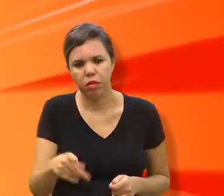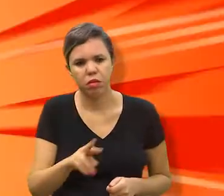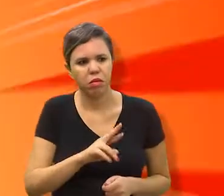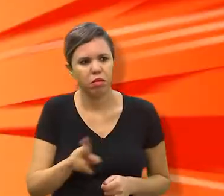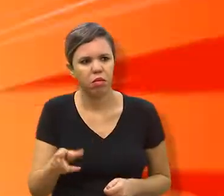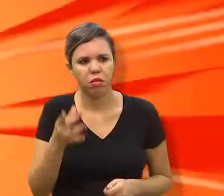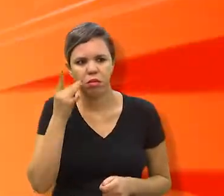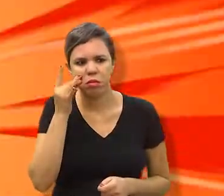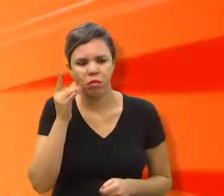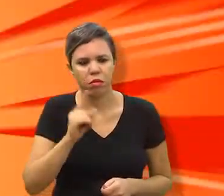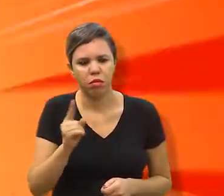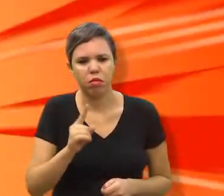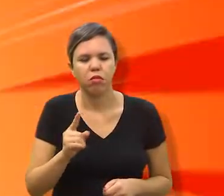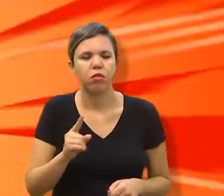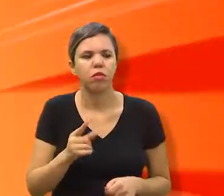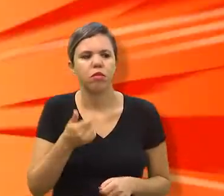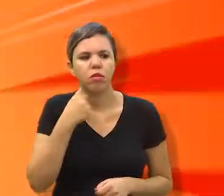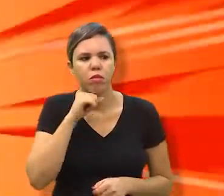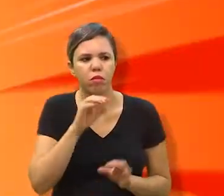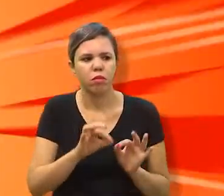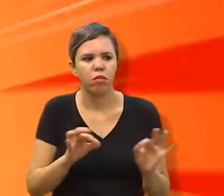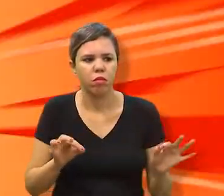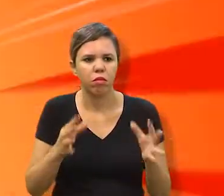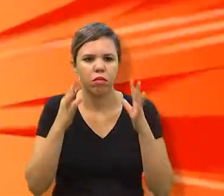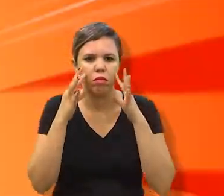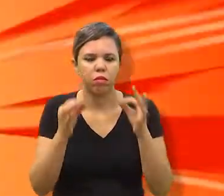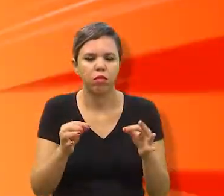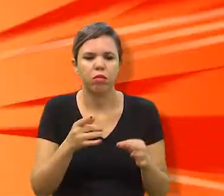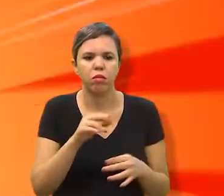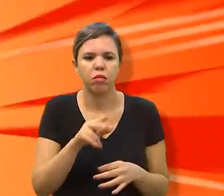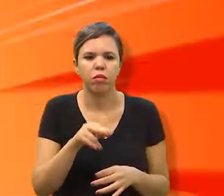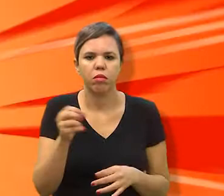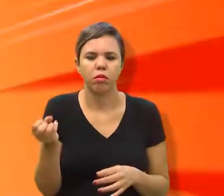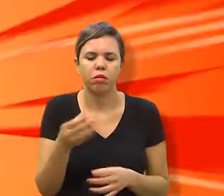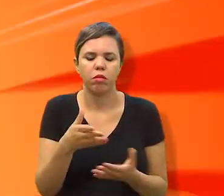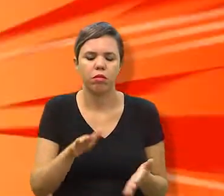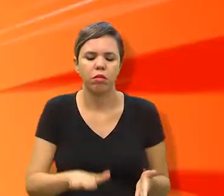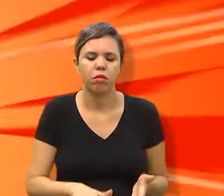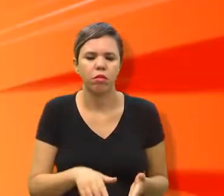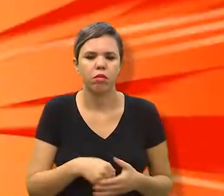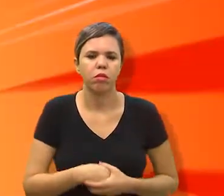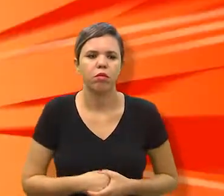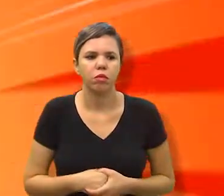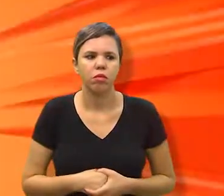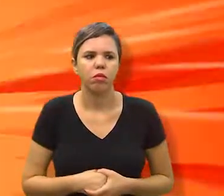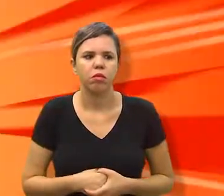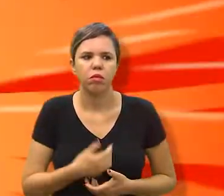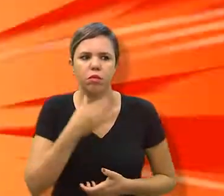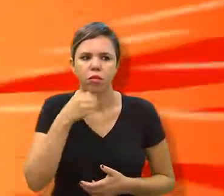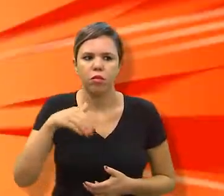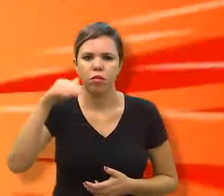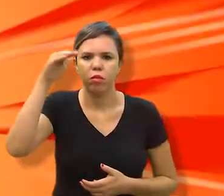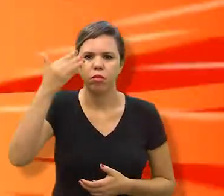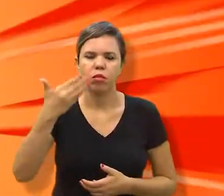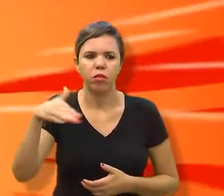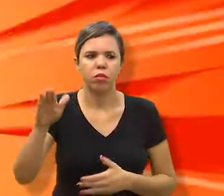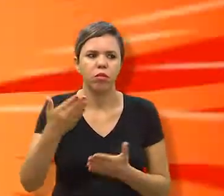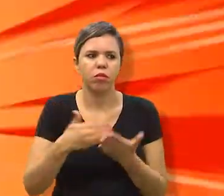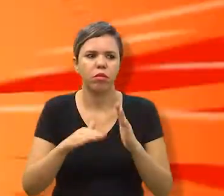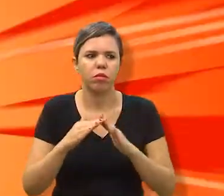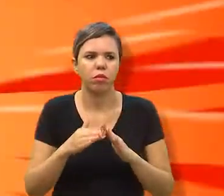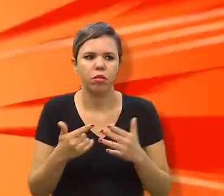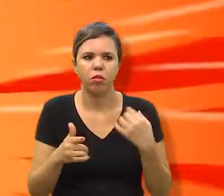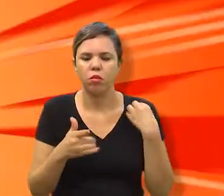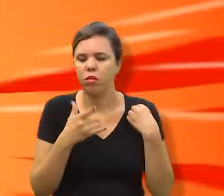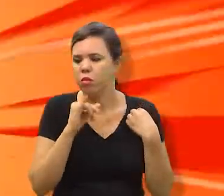muito presente e que a mãe deles dá muita atenção pro irmão mais novo. E aí, quando esse garoto vai para a escola, ele não